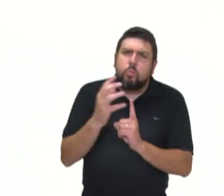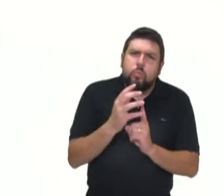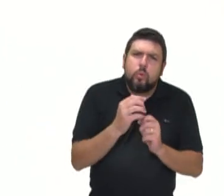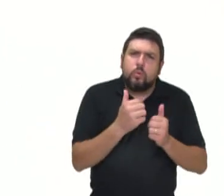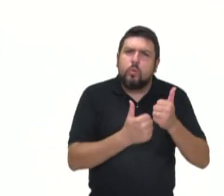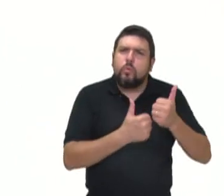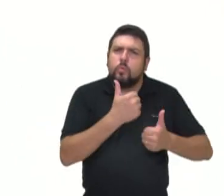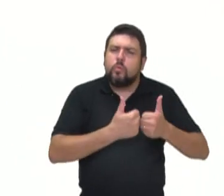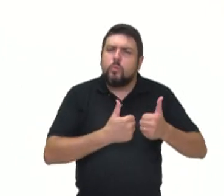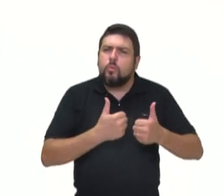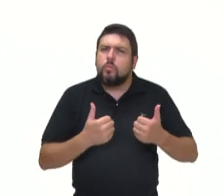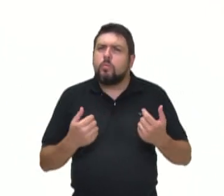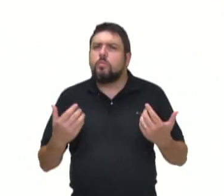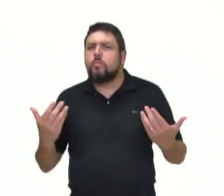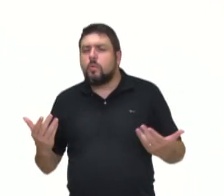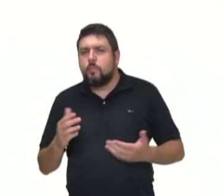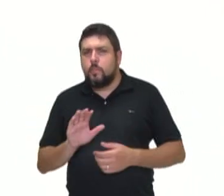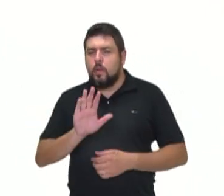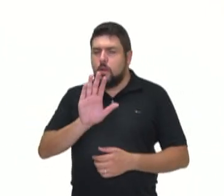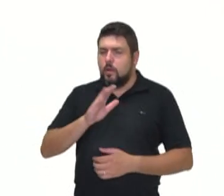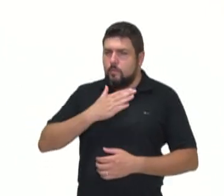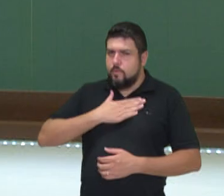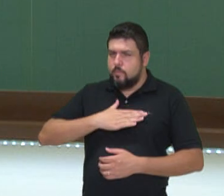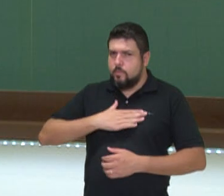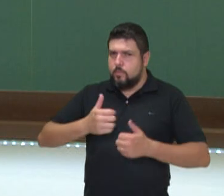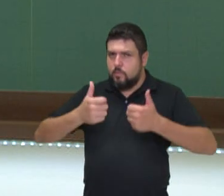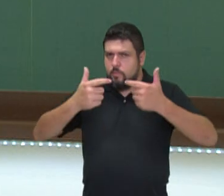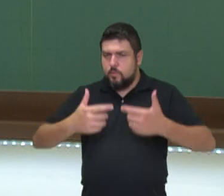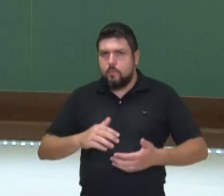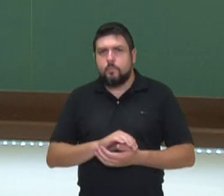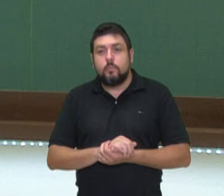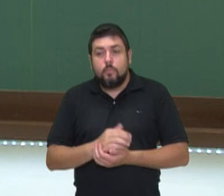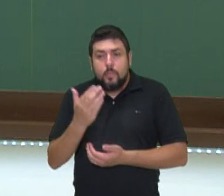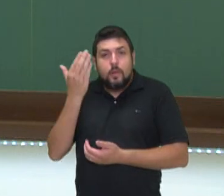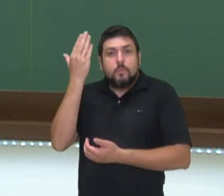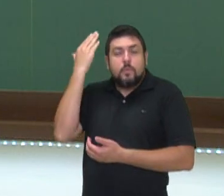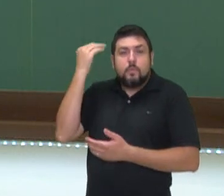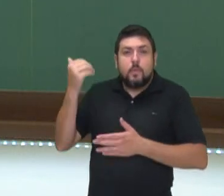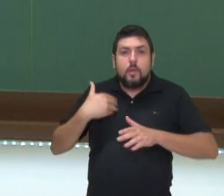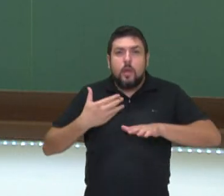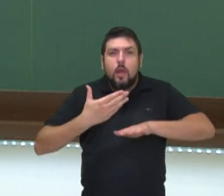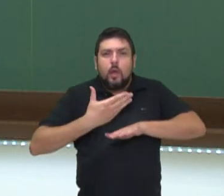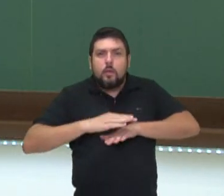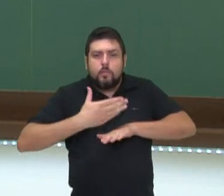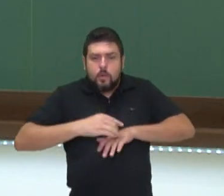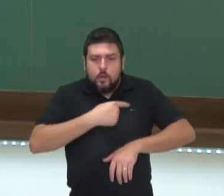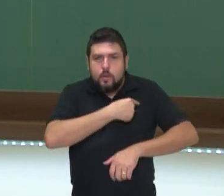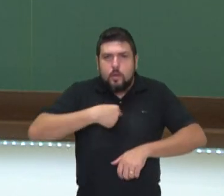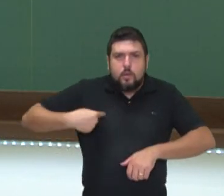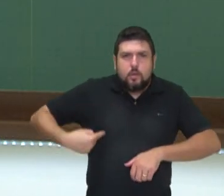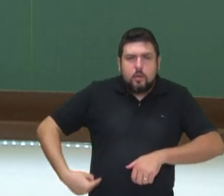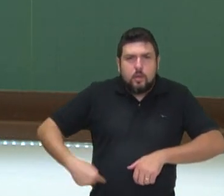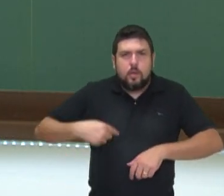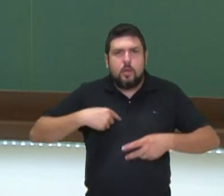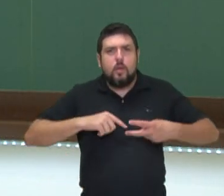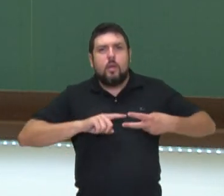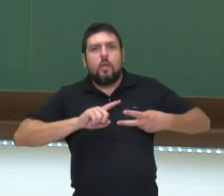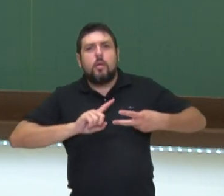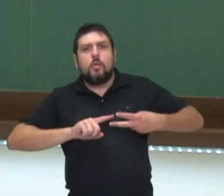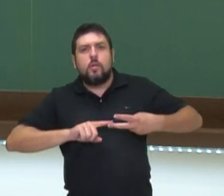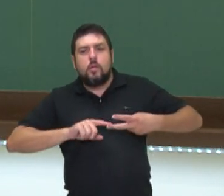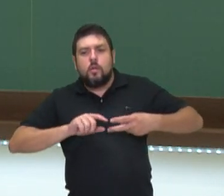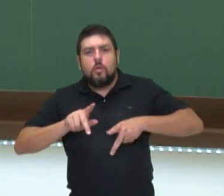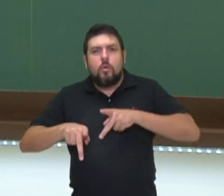esportiva, futebol. Então, deixa eu explicar aqui para vocês. As práticas lá que a professora falou da China e da